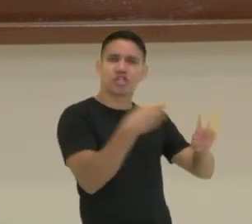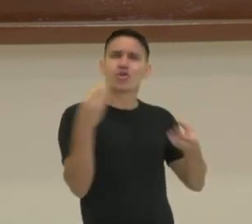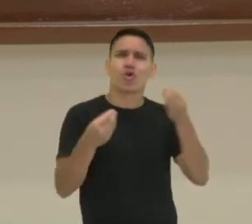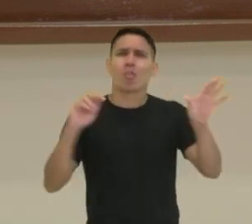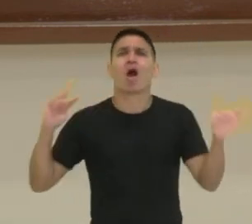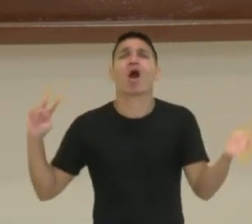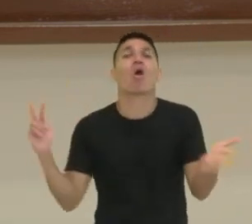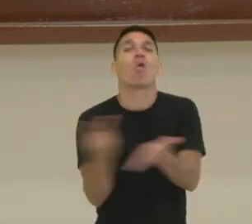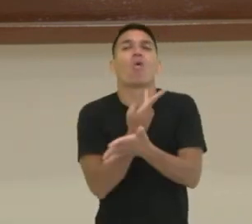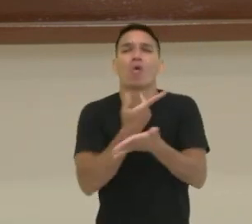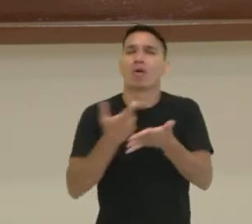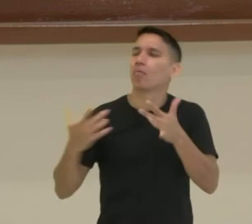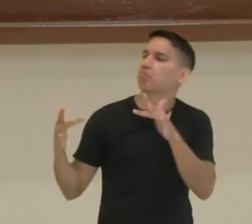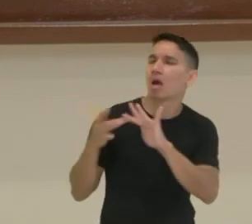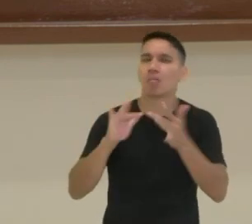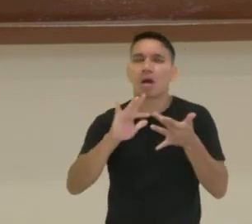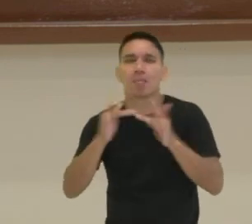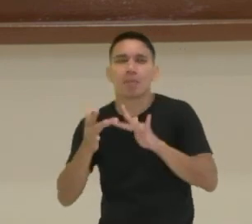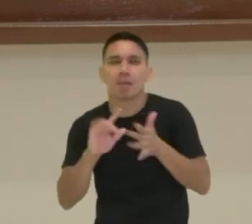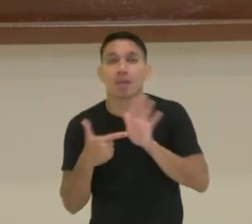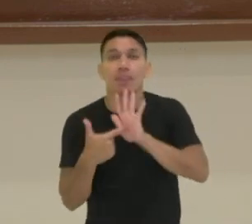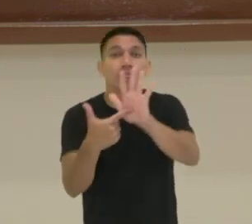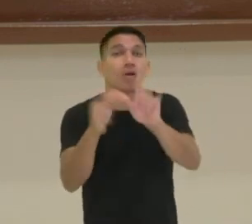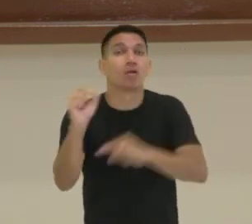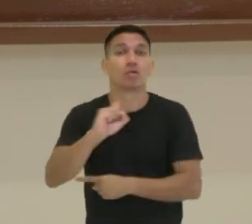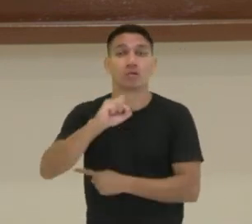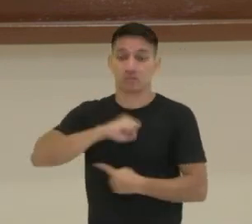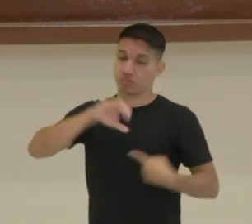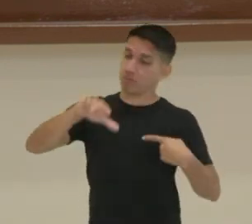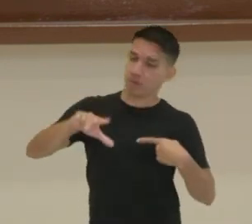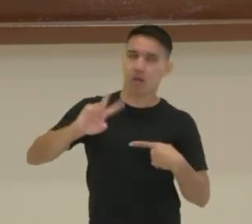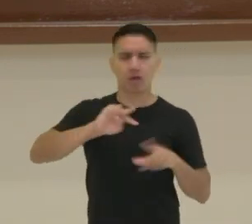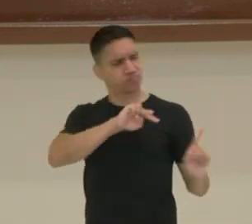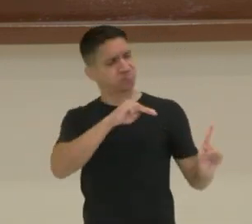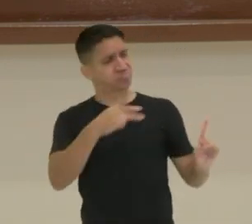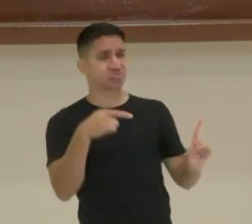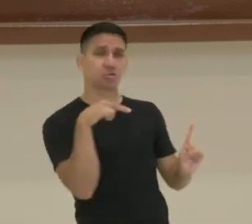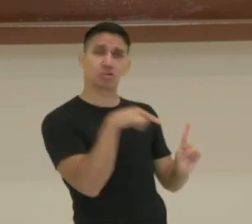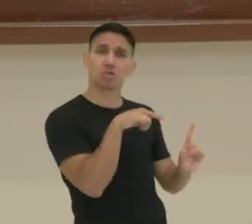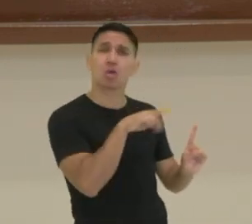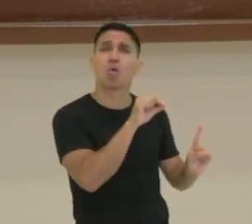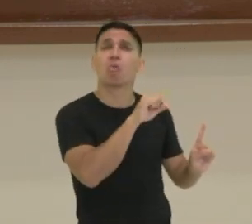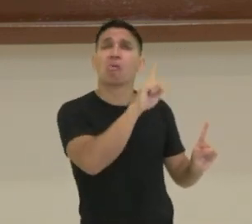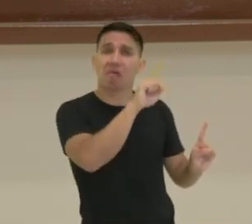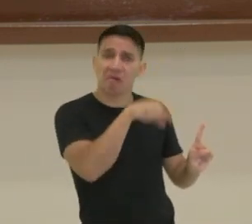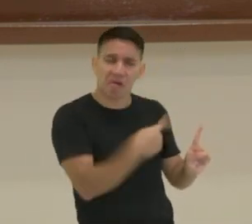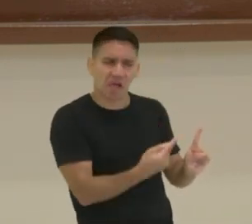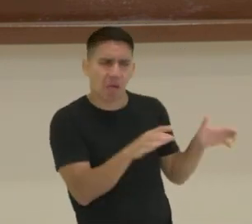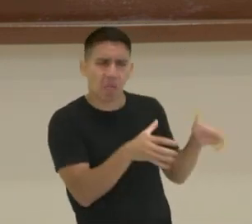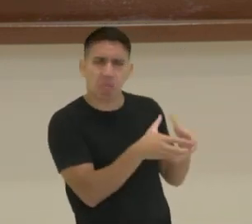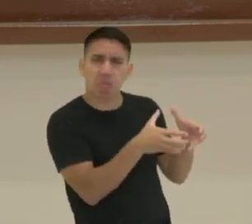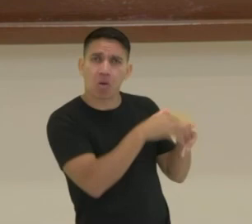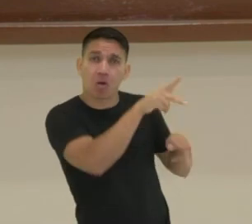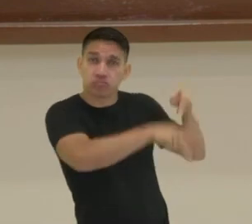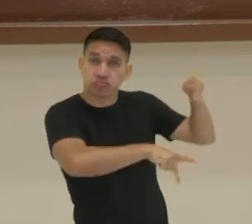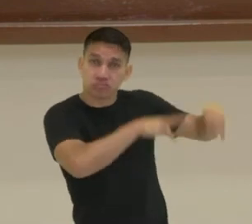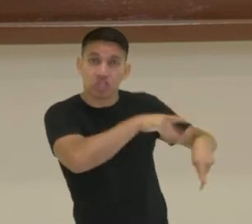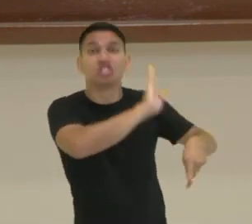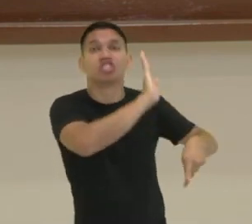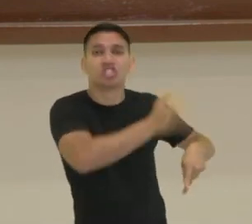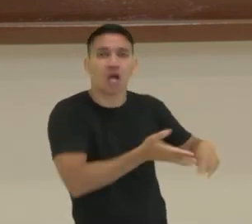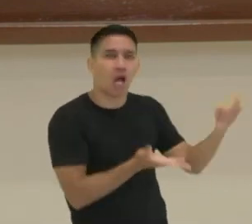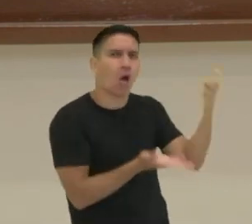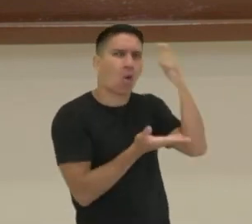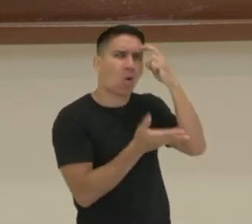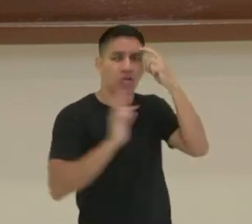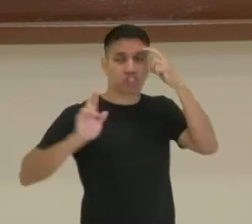contato, né? Mostrando que os portugueses, eles olhavam para uma população que tinha uma cultura